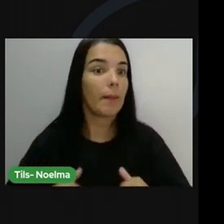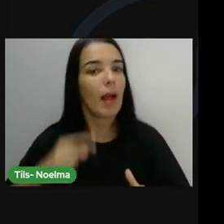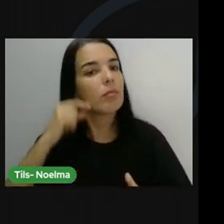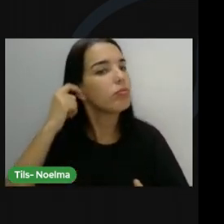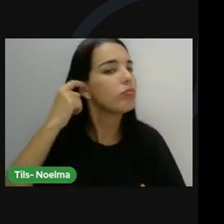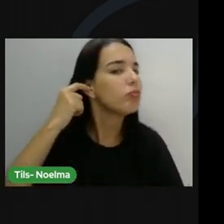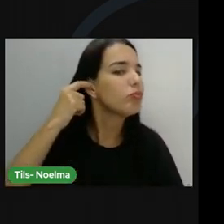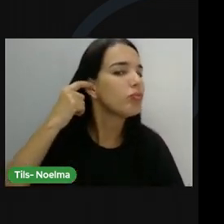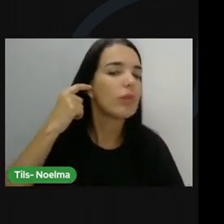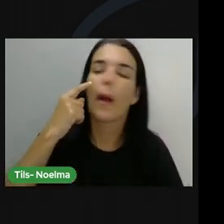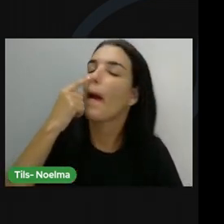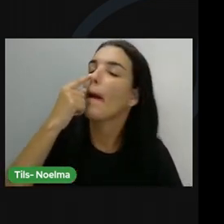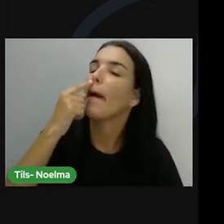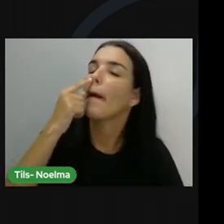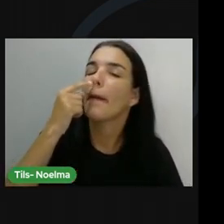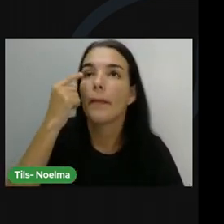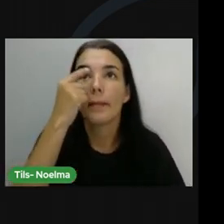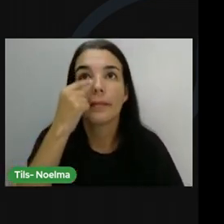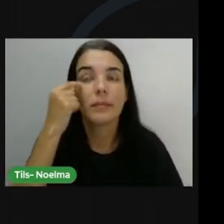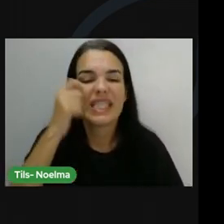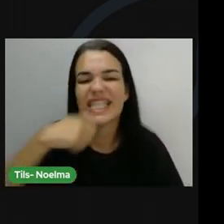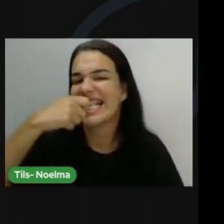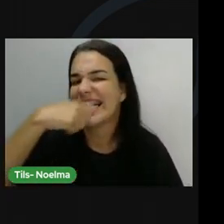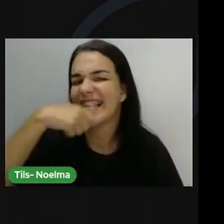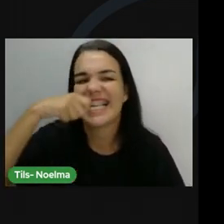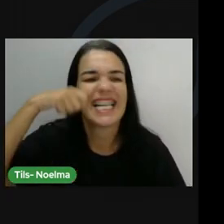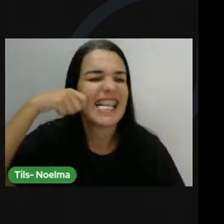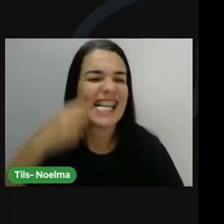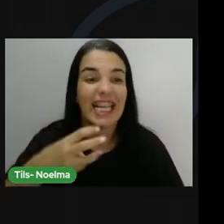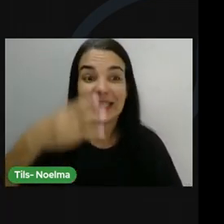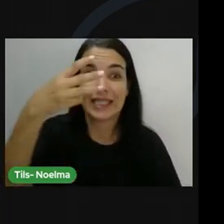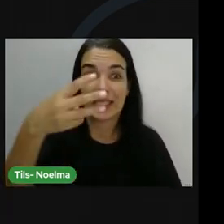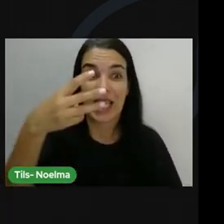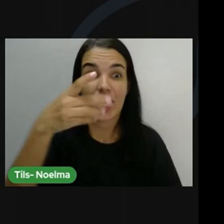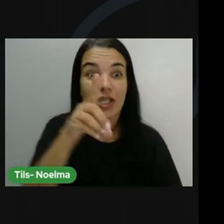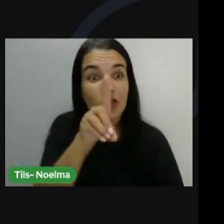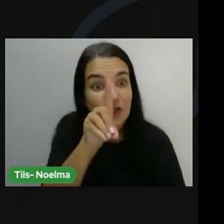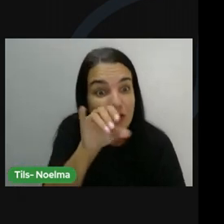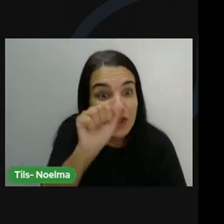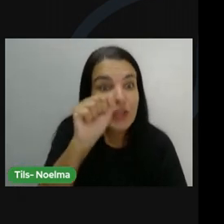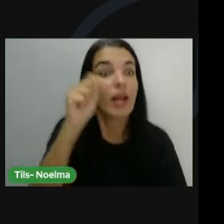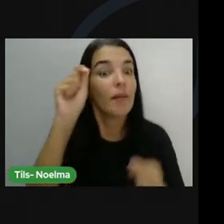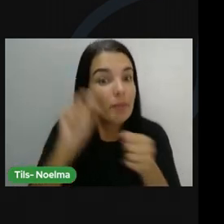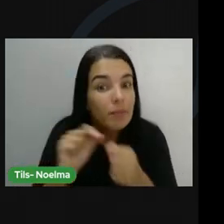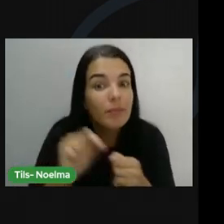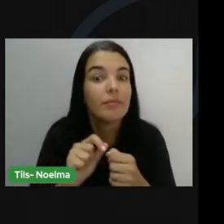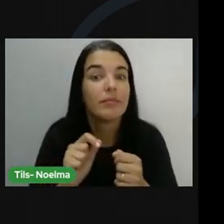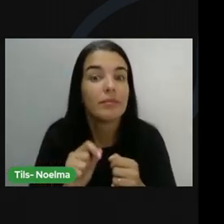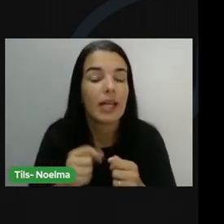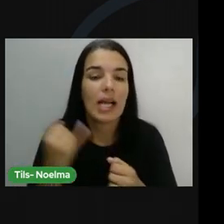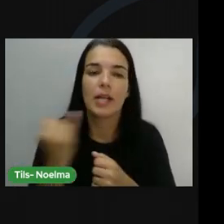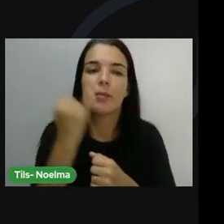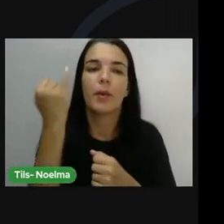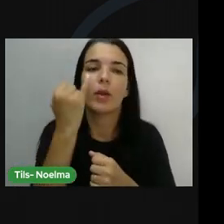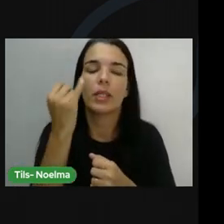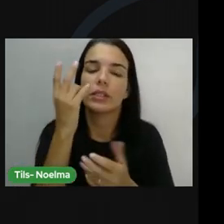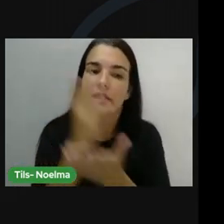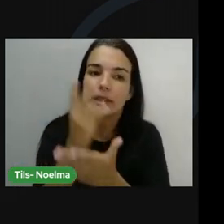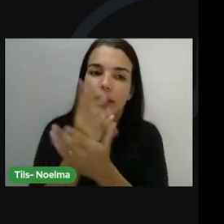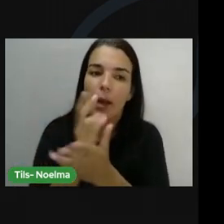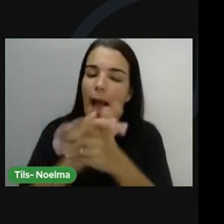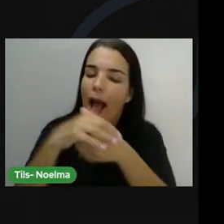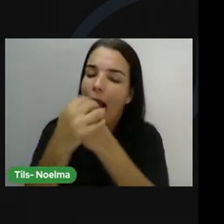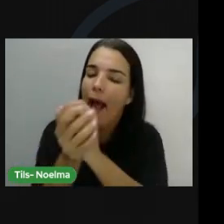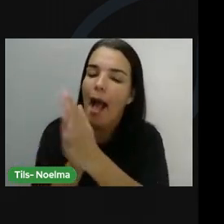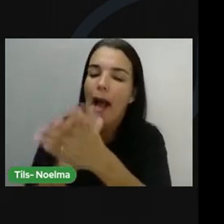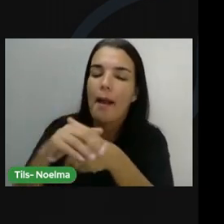o nariz, os olhos e escovar os dentes 3 vezes ao dia. Outra coisa importante é lavar bem as mãos